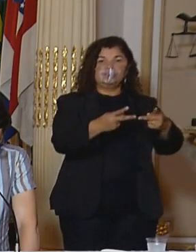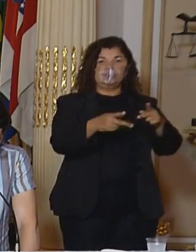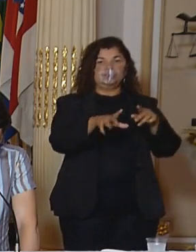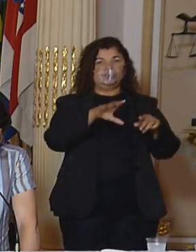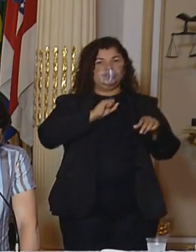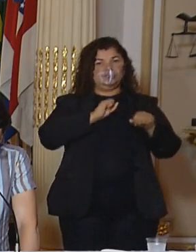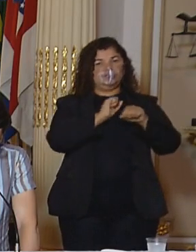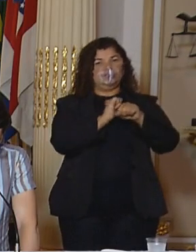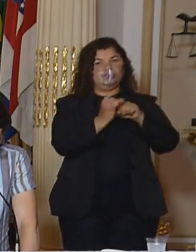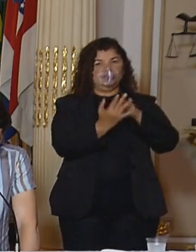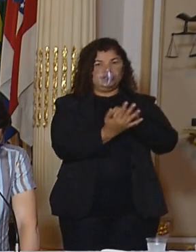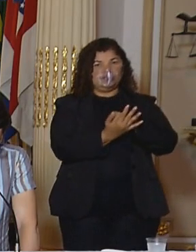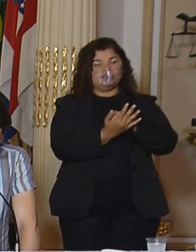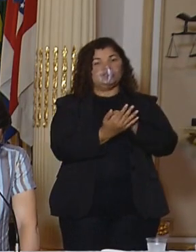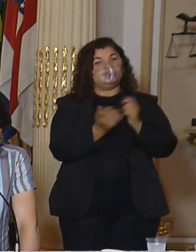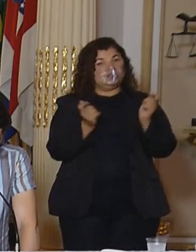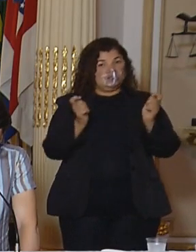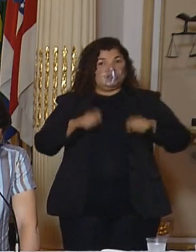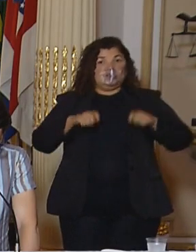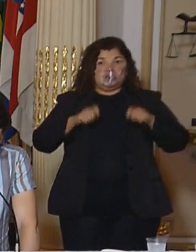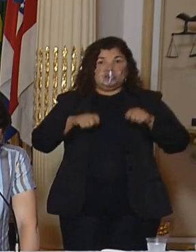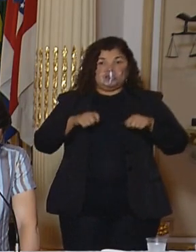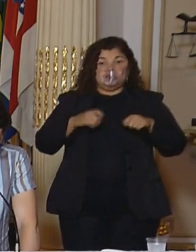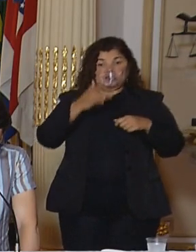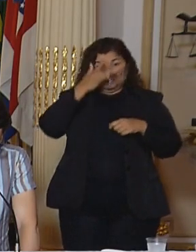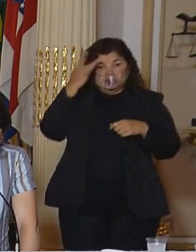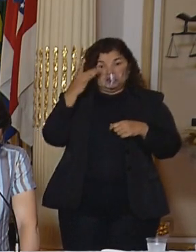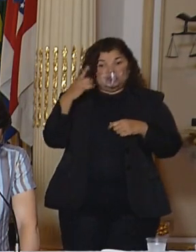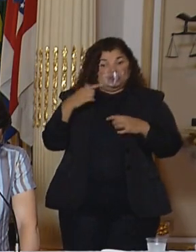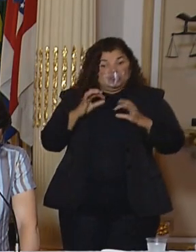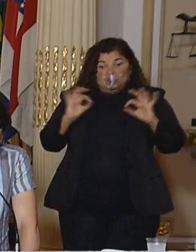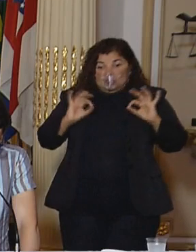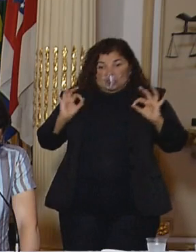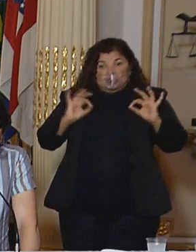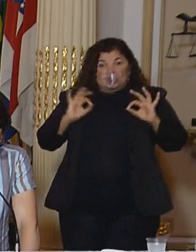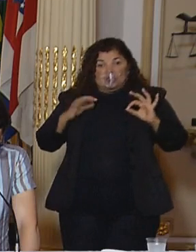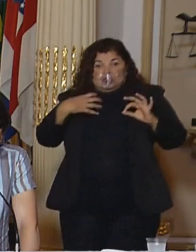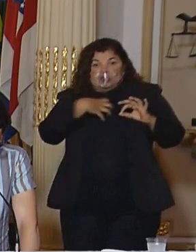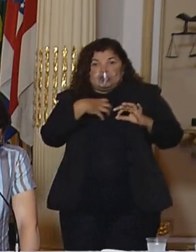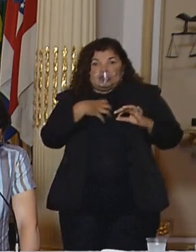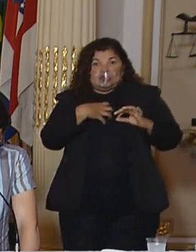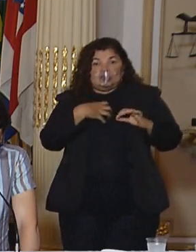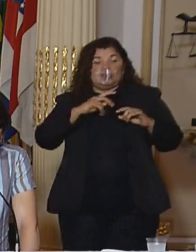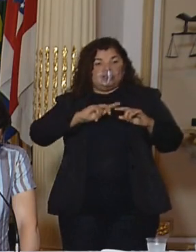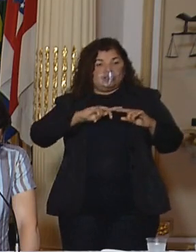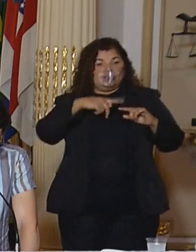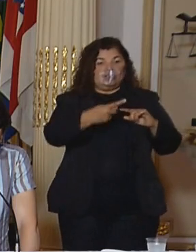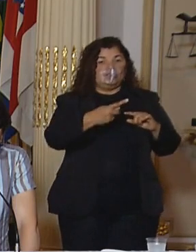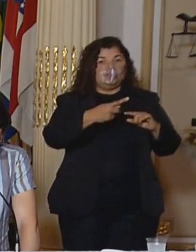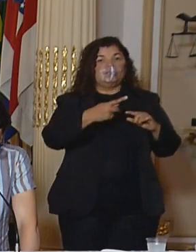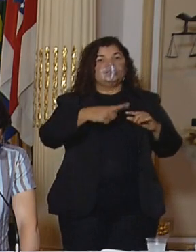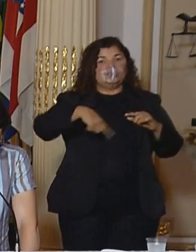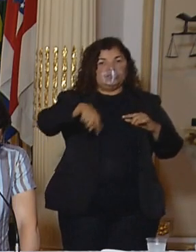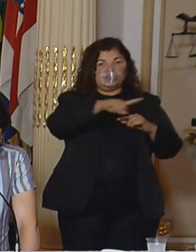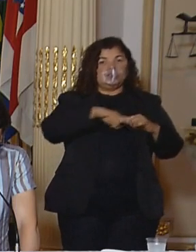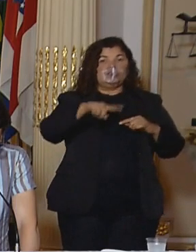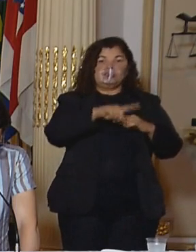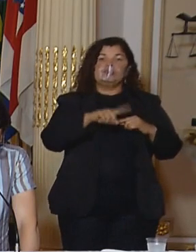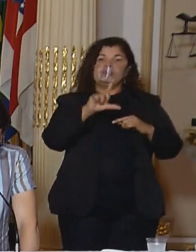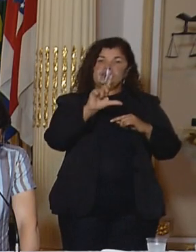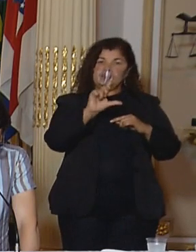Então, é possível até que essa pessoa transmita menos, quem já teve Covid possa transmitir menos vírus para outras